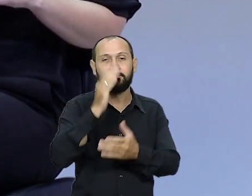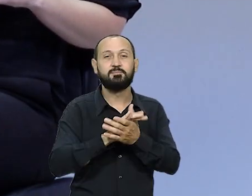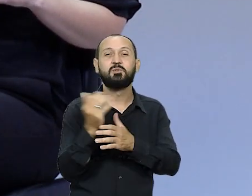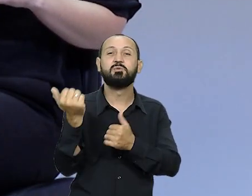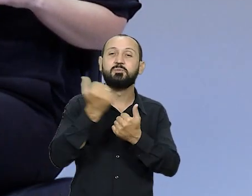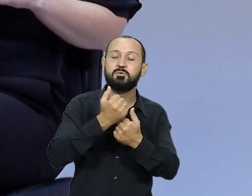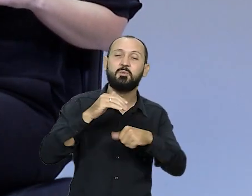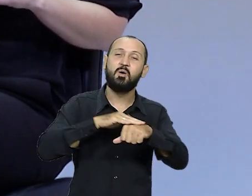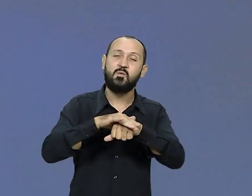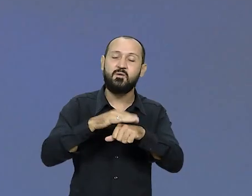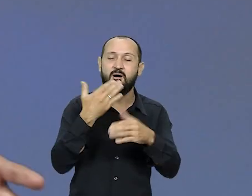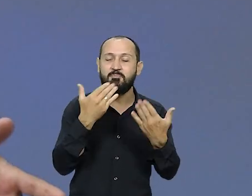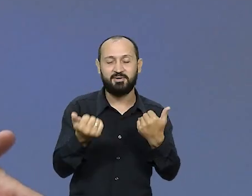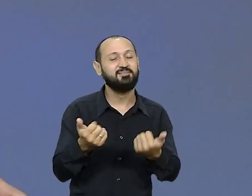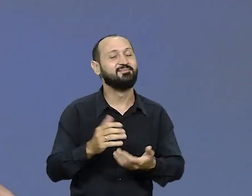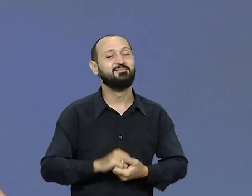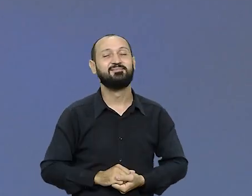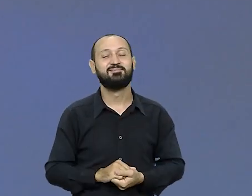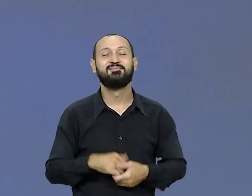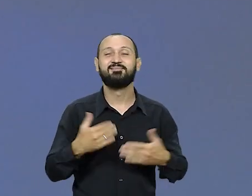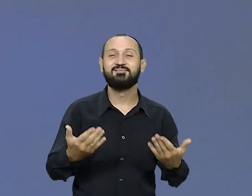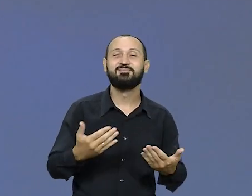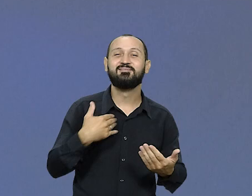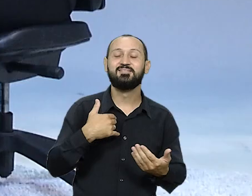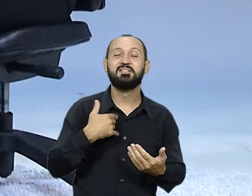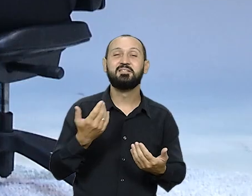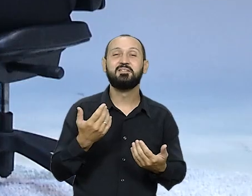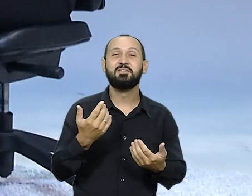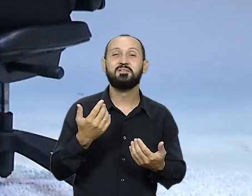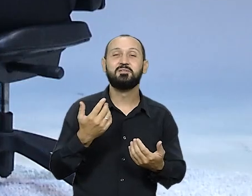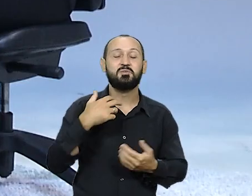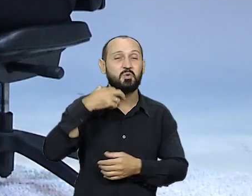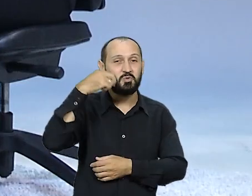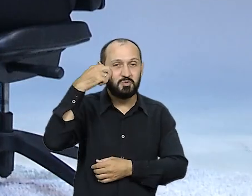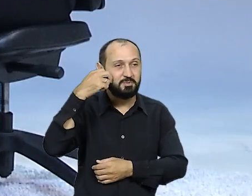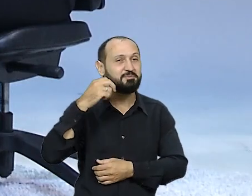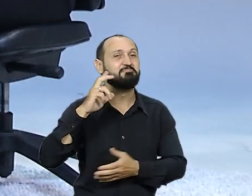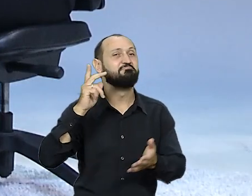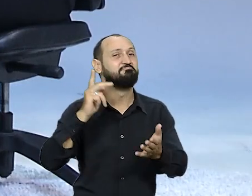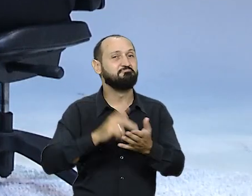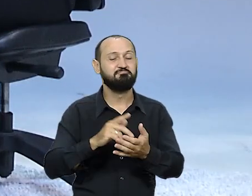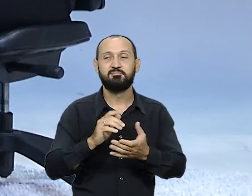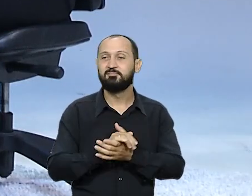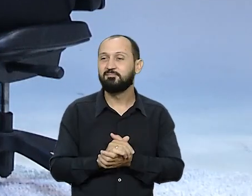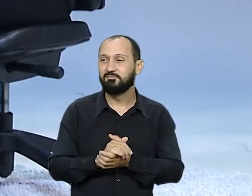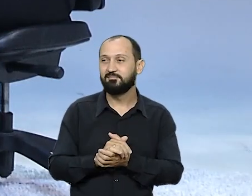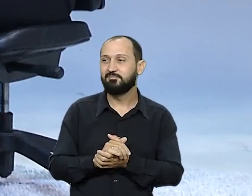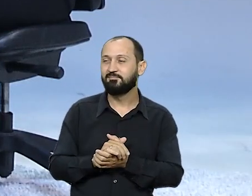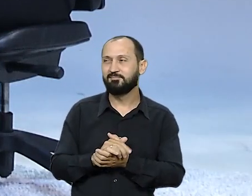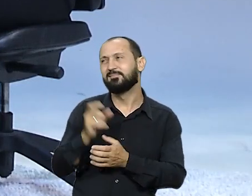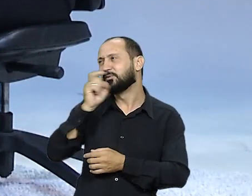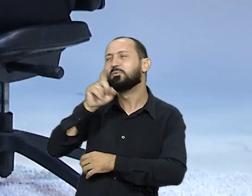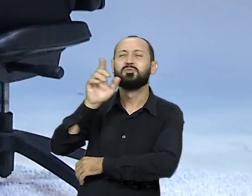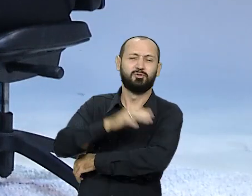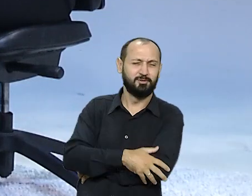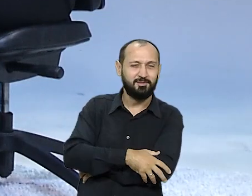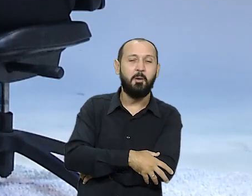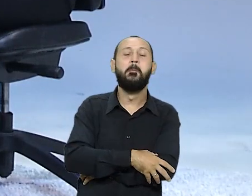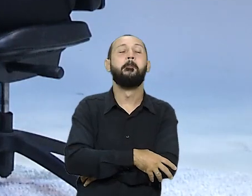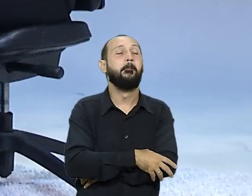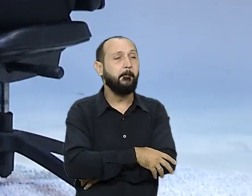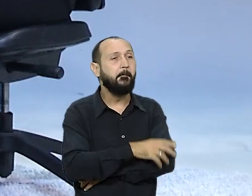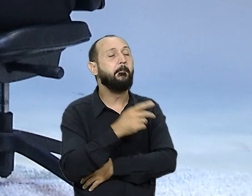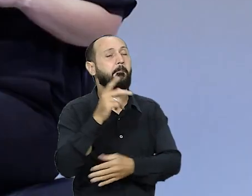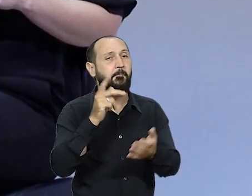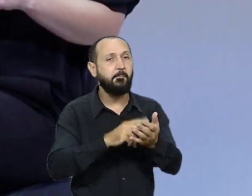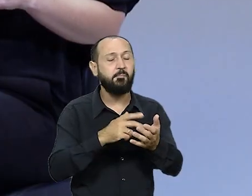aí. Entendi. Nada substitui uma boa conversa, né? E por incrível que pareça, eu sou extremamente tímida. Não, você está